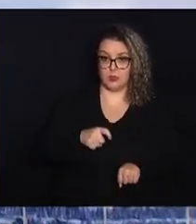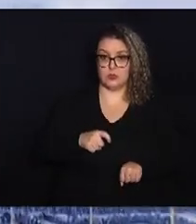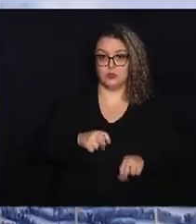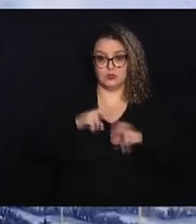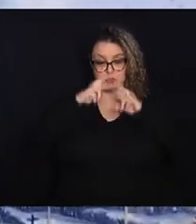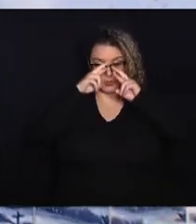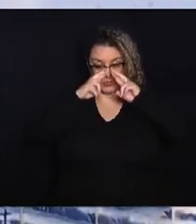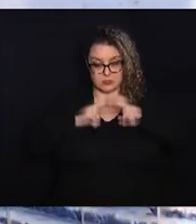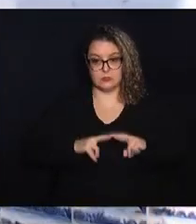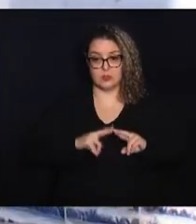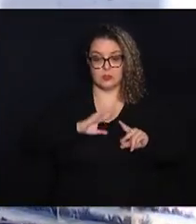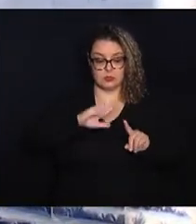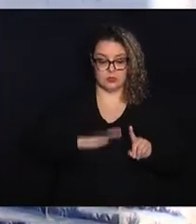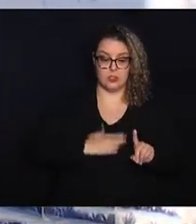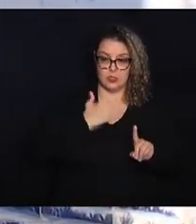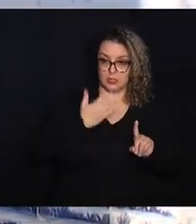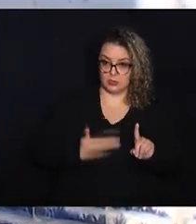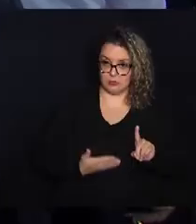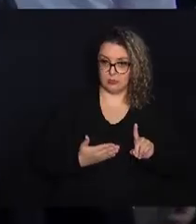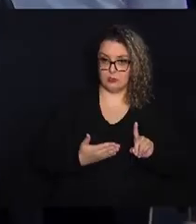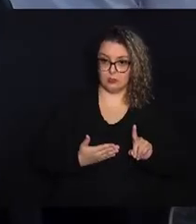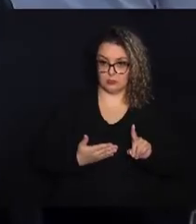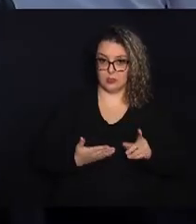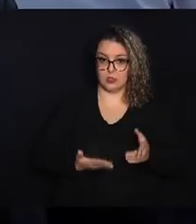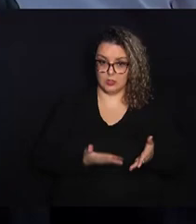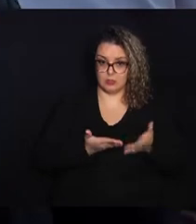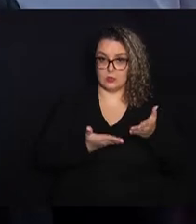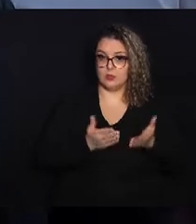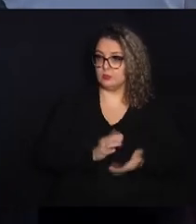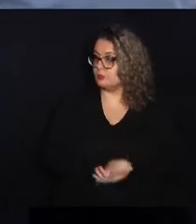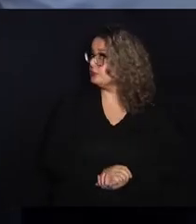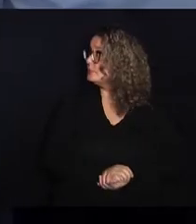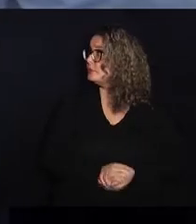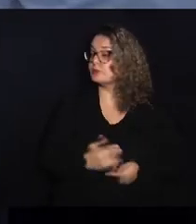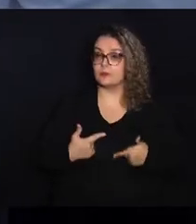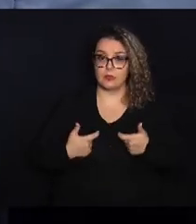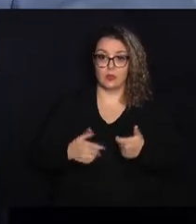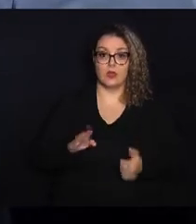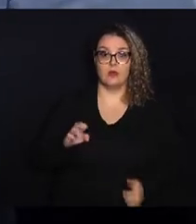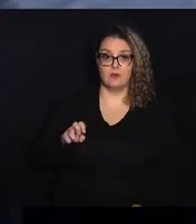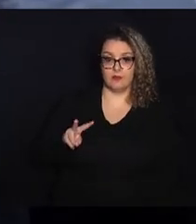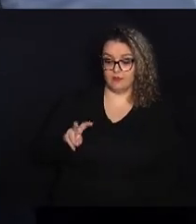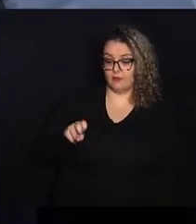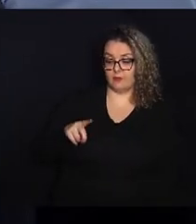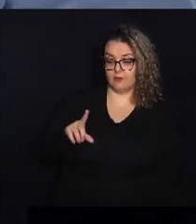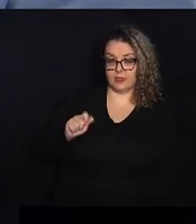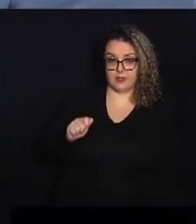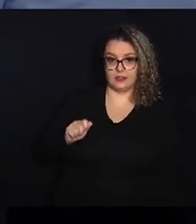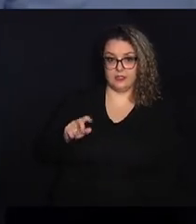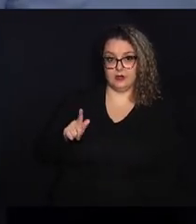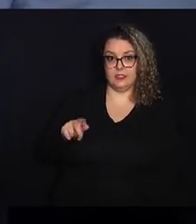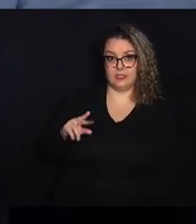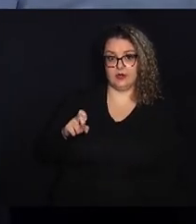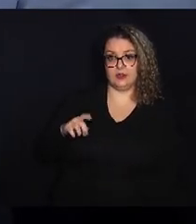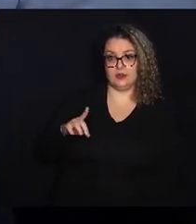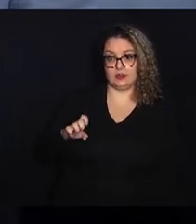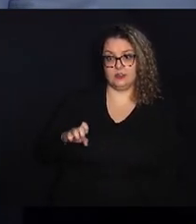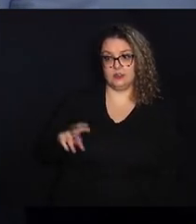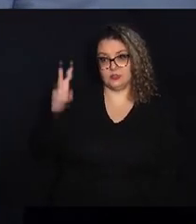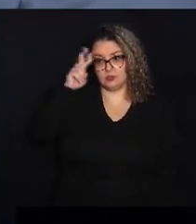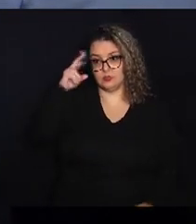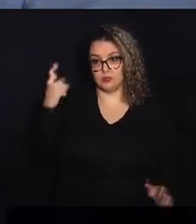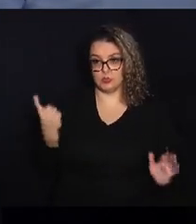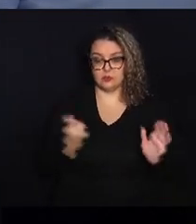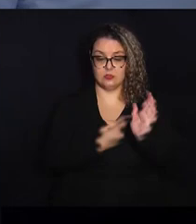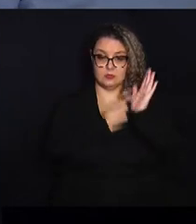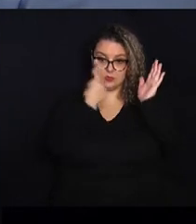reverência, reconhecimento e respeito. A Batalha da Venda Grande marca um momento histórico da nossa cidade, do estado e do